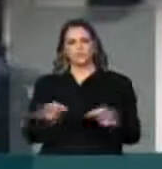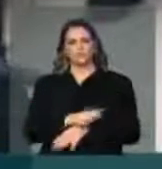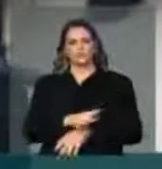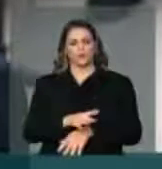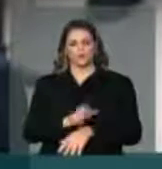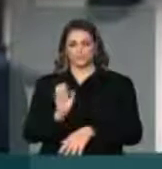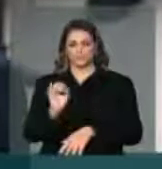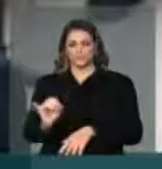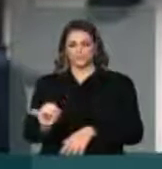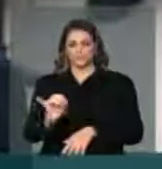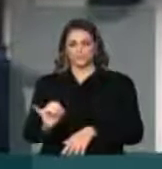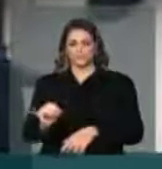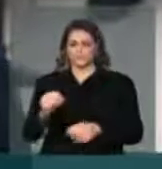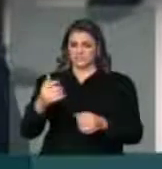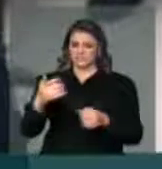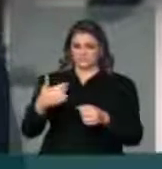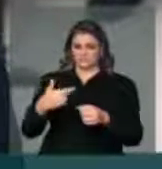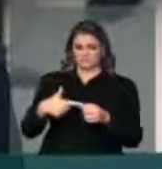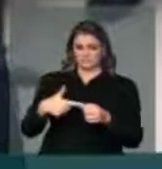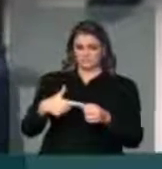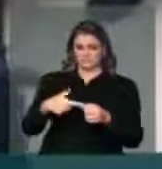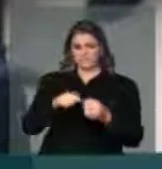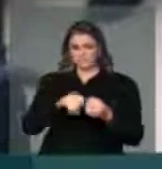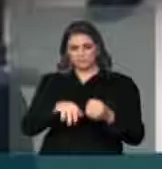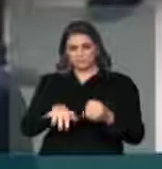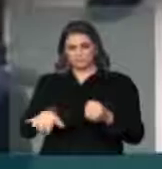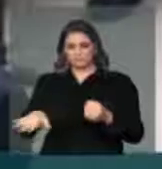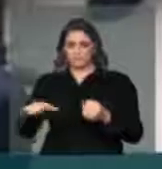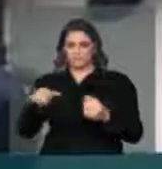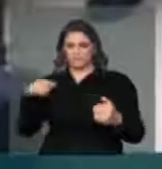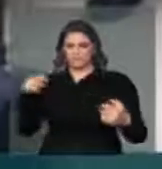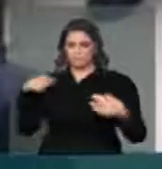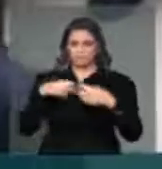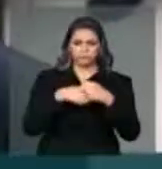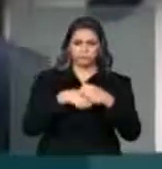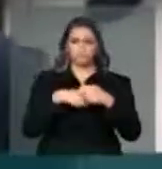interrompe a passagem de combustível em caso de colisão. Muito obrigado, presidente. A mesa que...